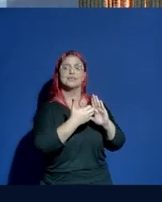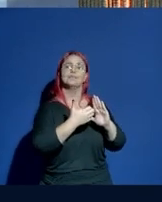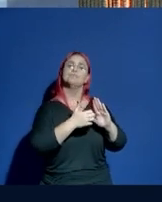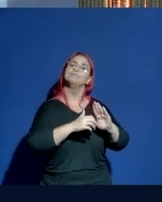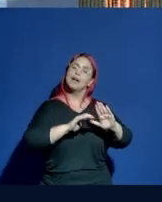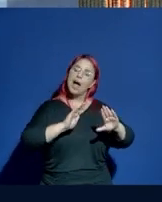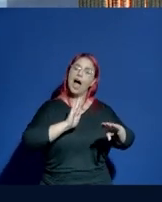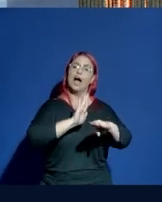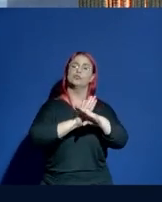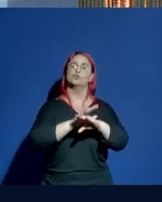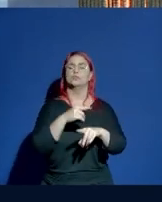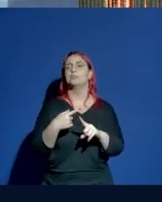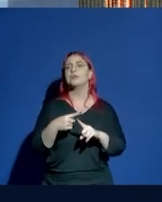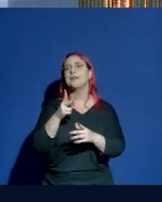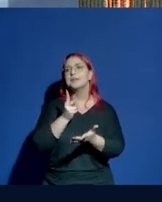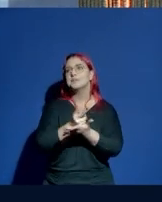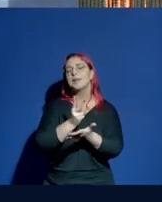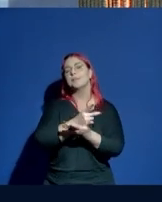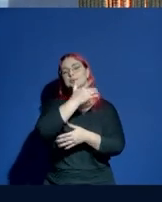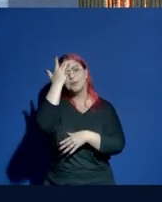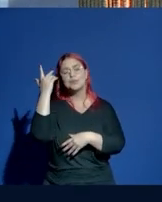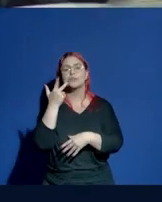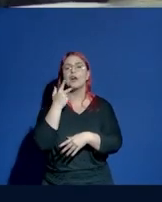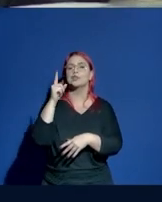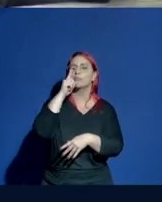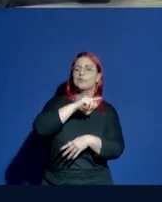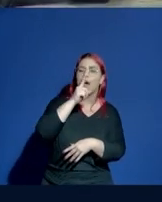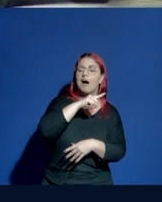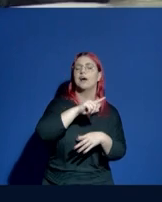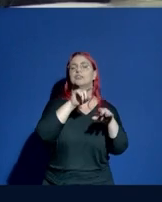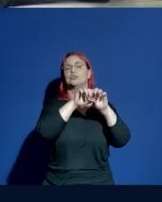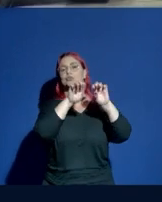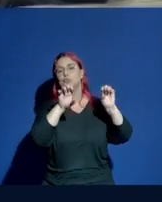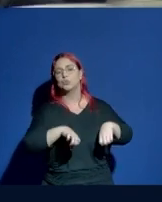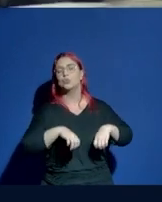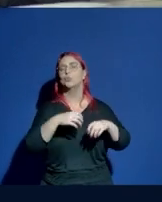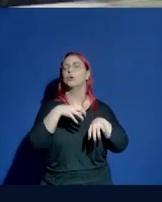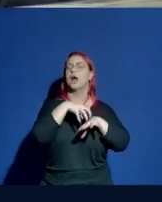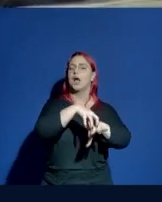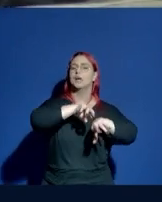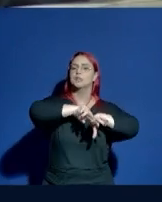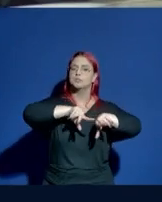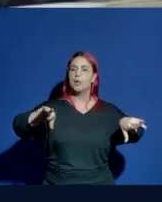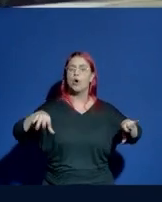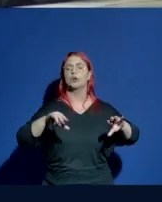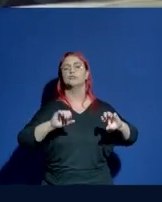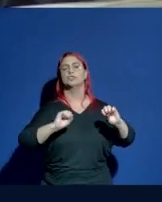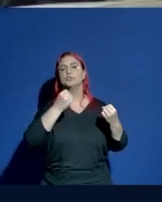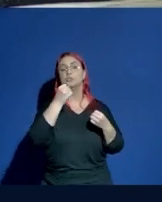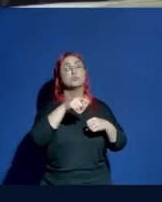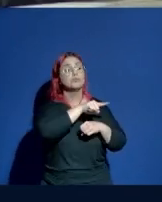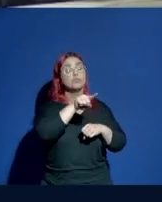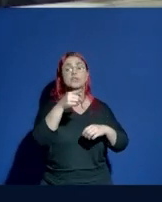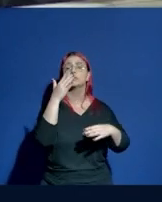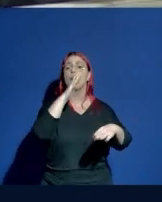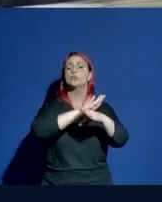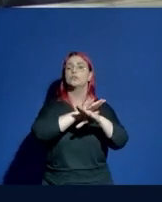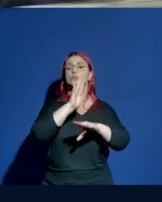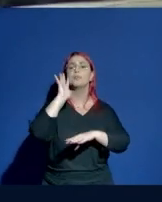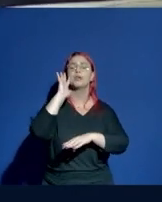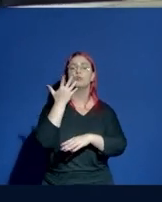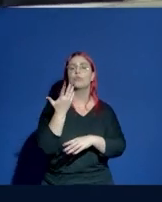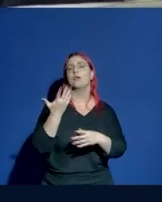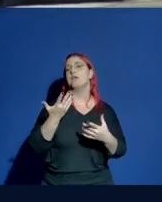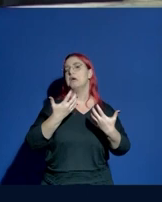gargalo que todo mundo comenta que existe de infraestrutura transporte indústria como que vocês estão ajudando a contribuir com isso Quais